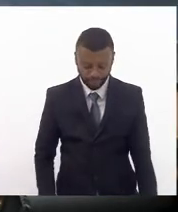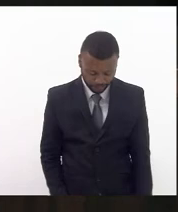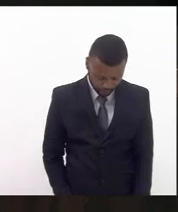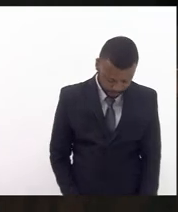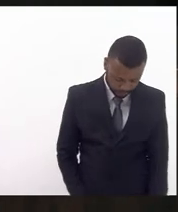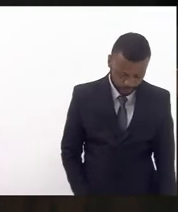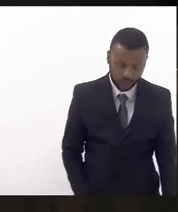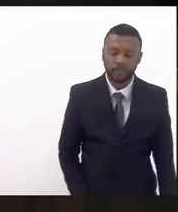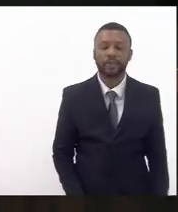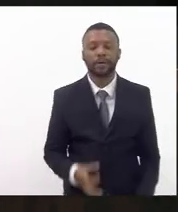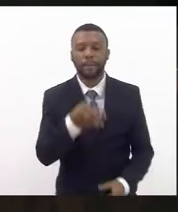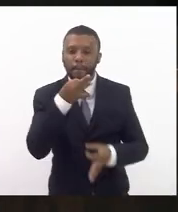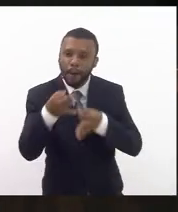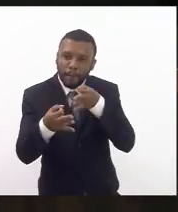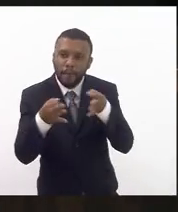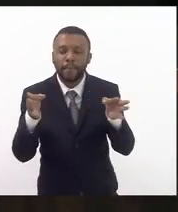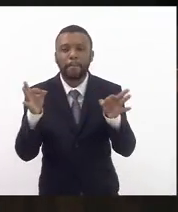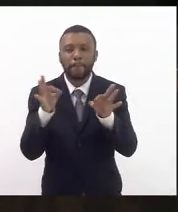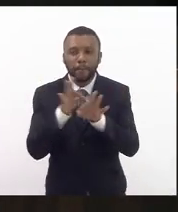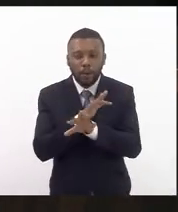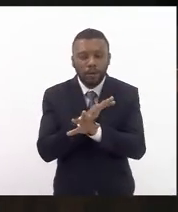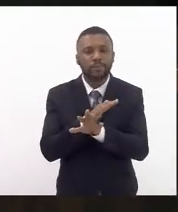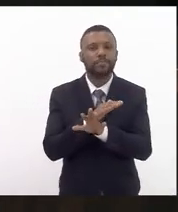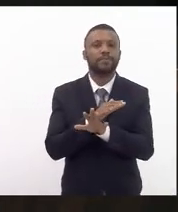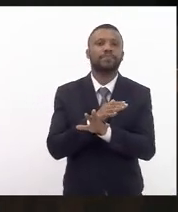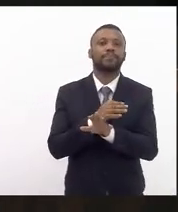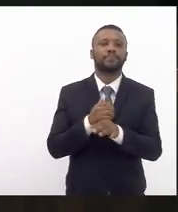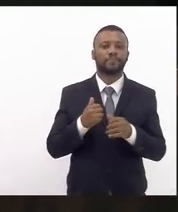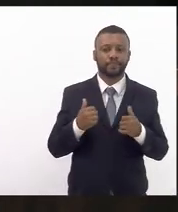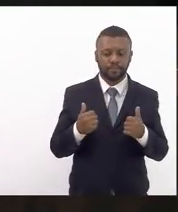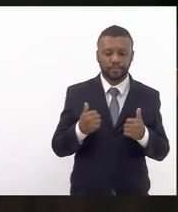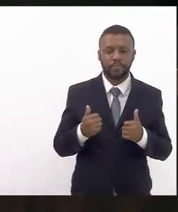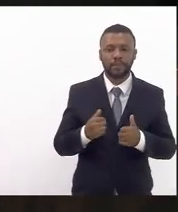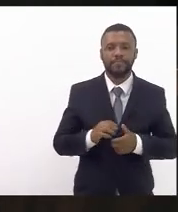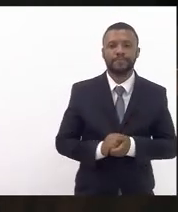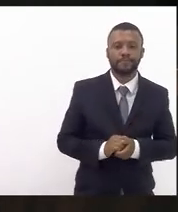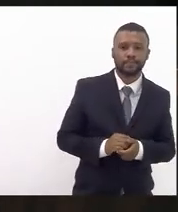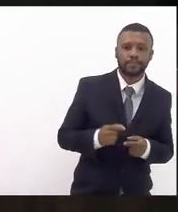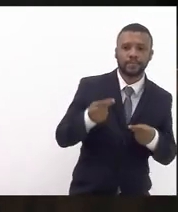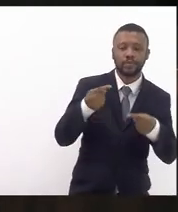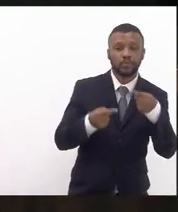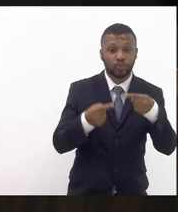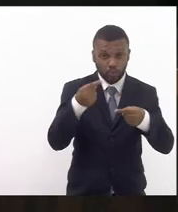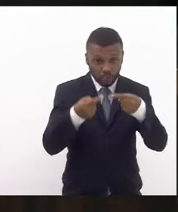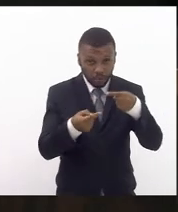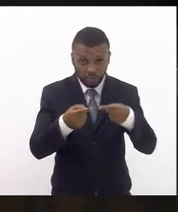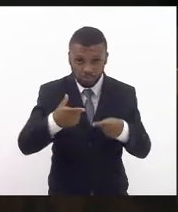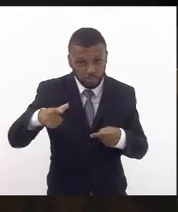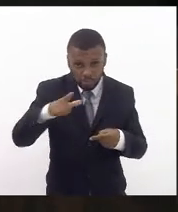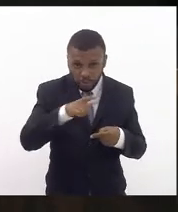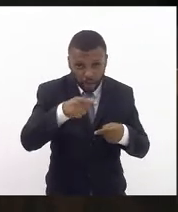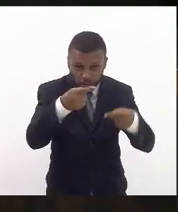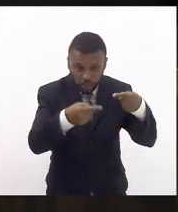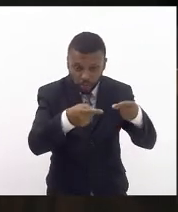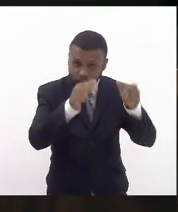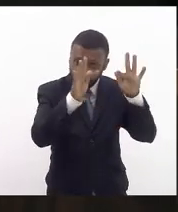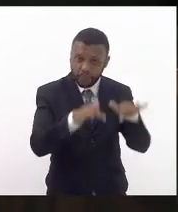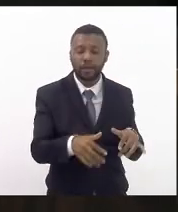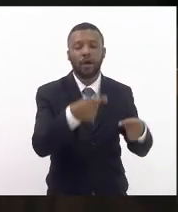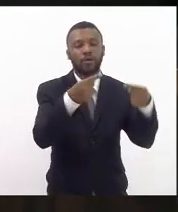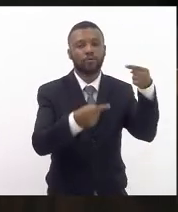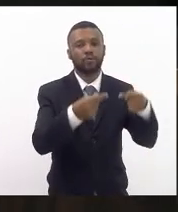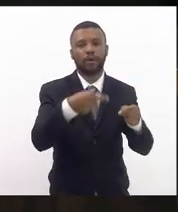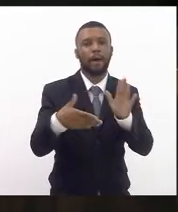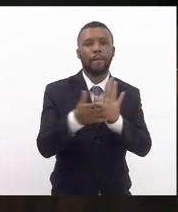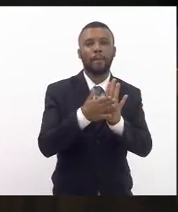Com os pareceres emitidos, em discussão, não havendo quem queira discutir, encerrada a discussão, a